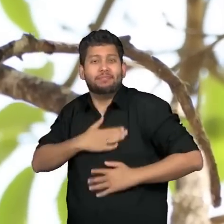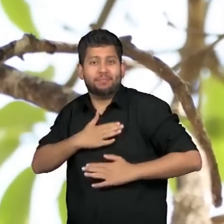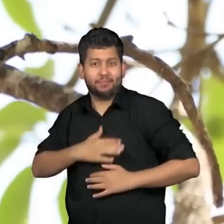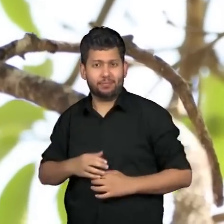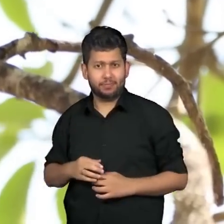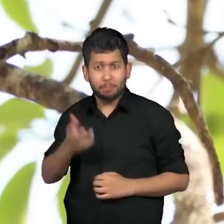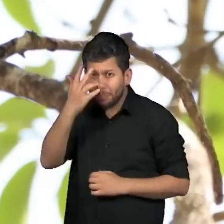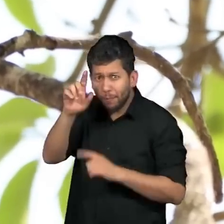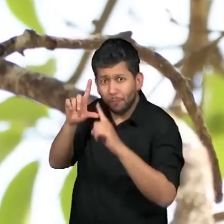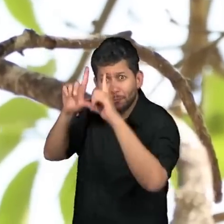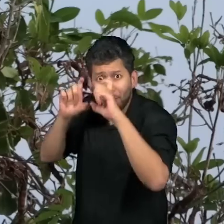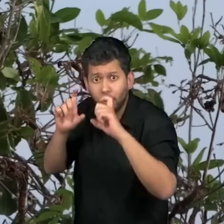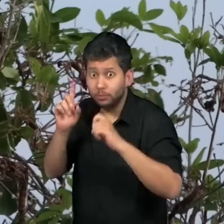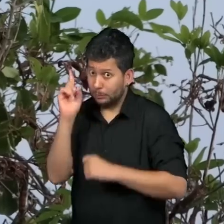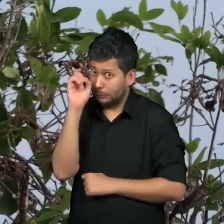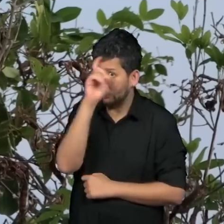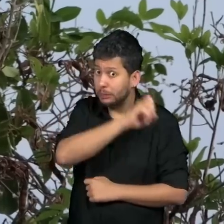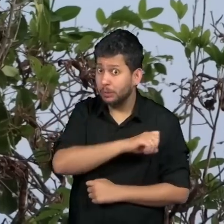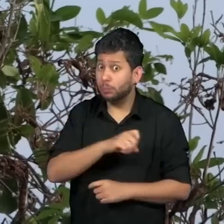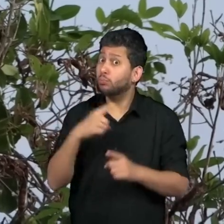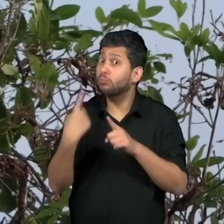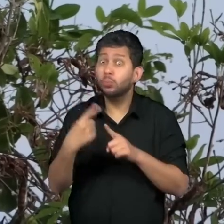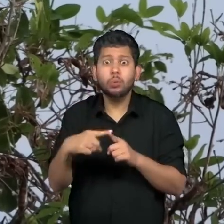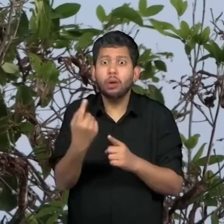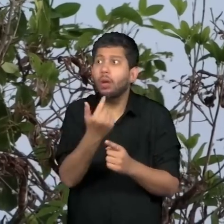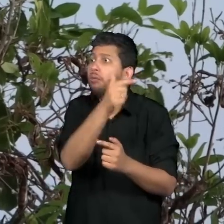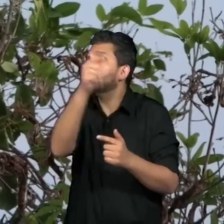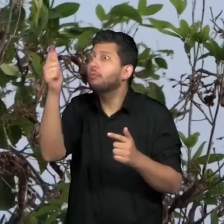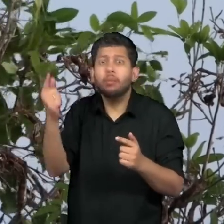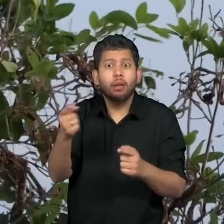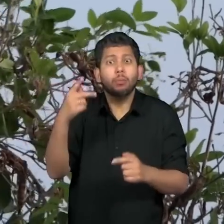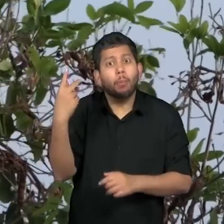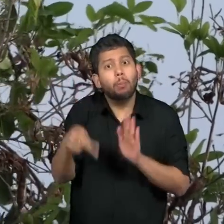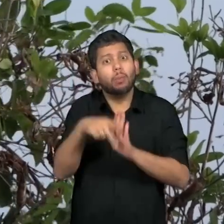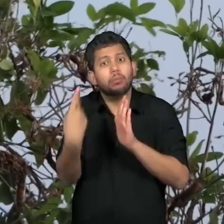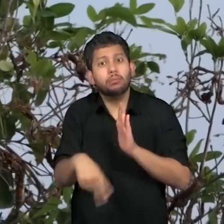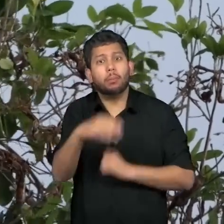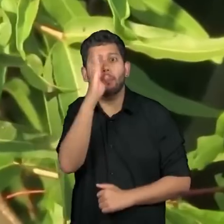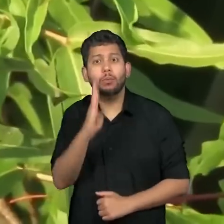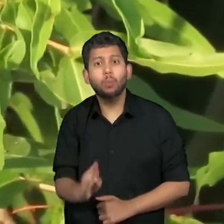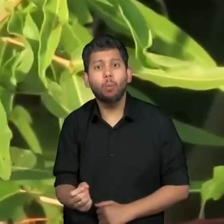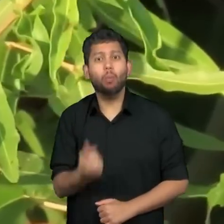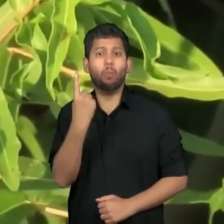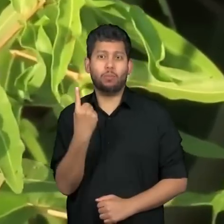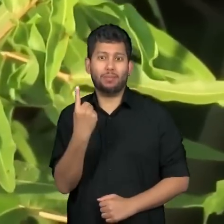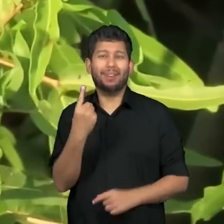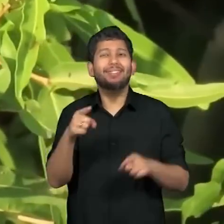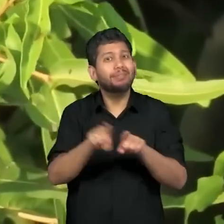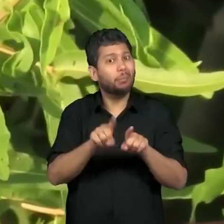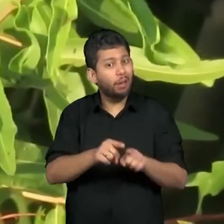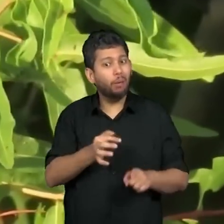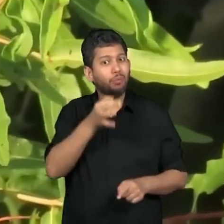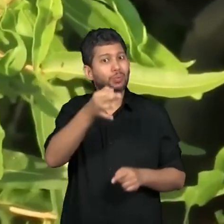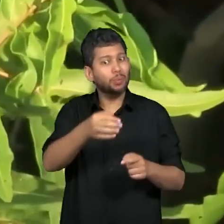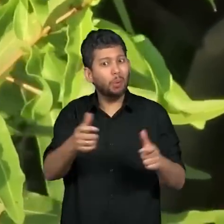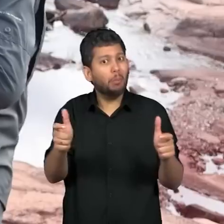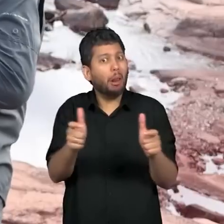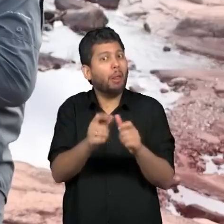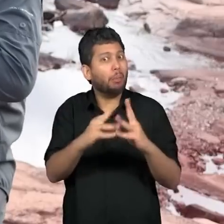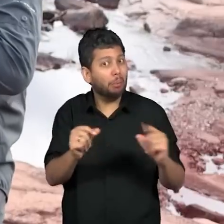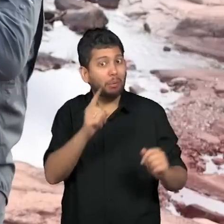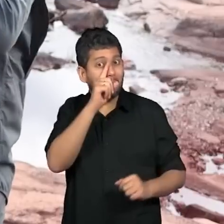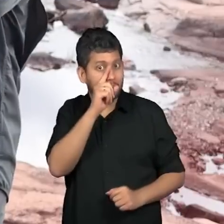muitas vezes raras, exclusivas do Brasil e ameaçadas de desaparecer da natureza,